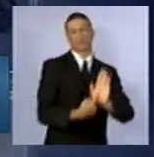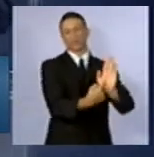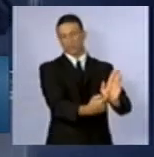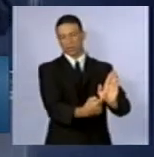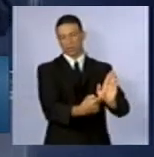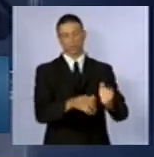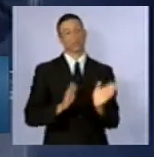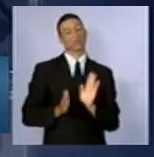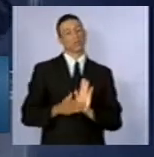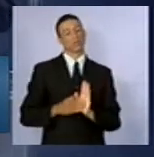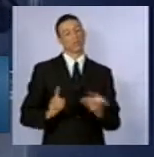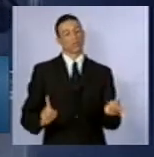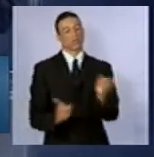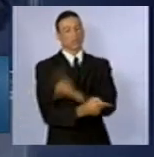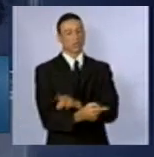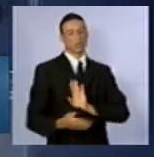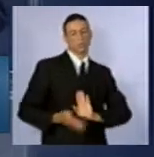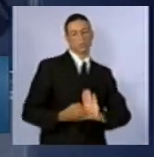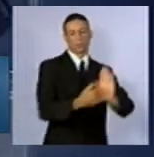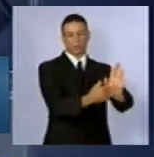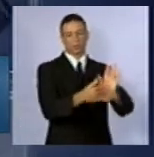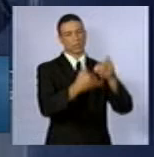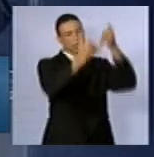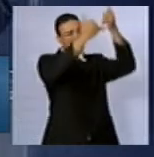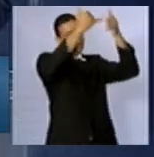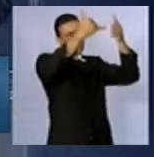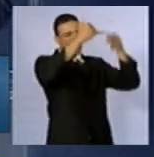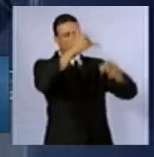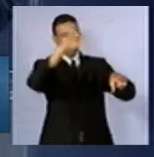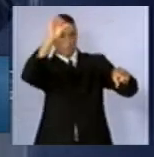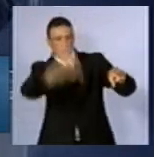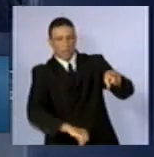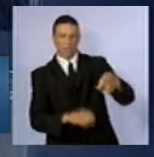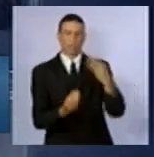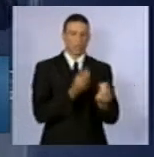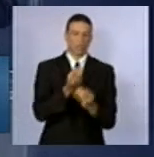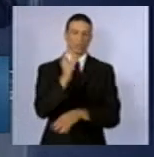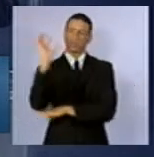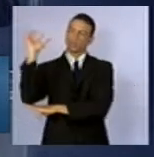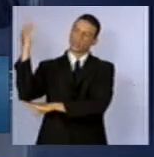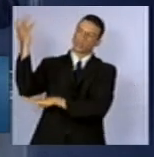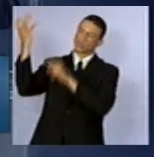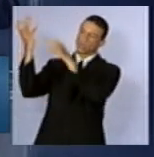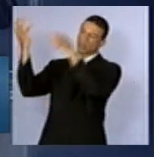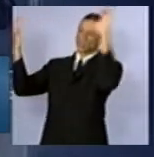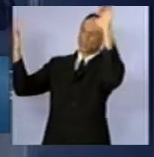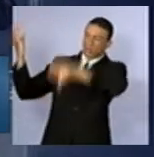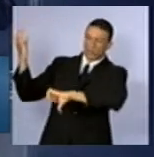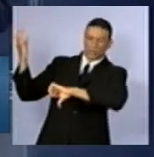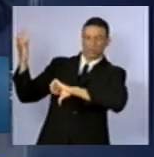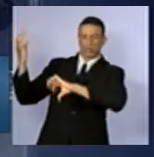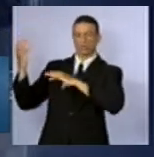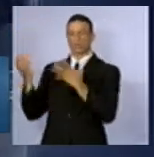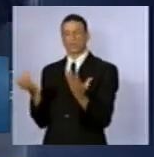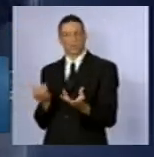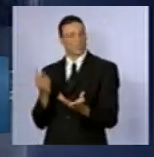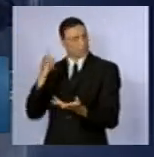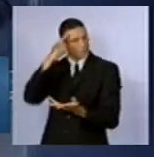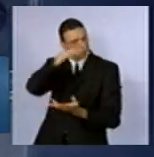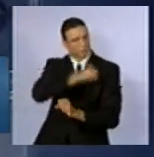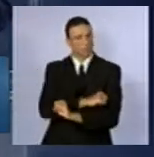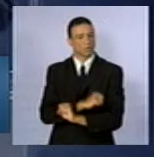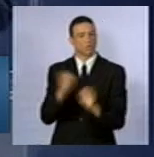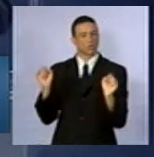uma contrapartida eles vão passar linha vão deteriorar porque o impacto visual é impossível de de se tirar então eles